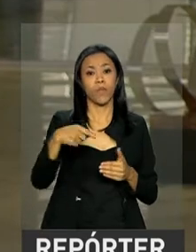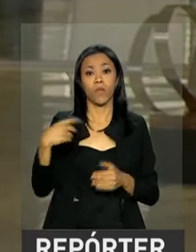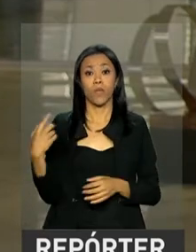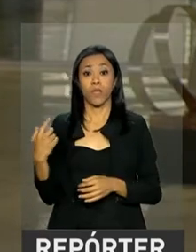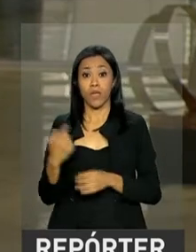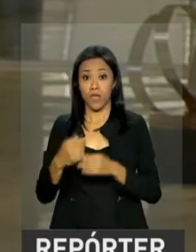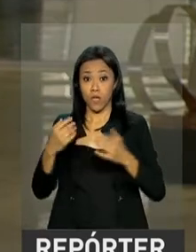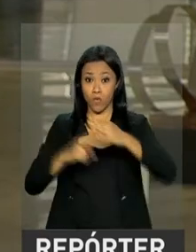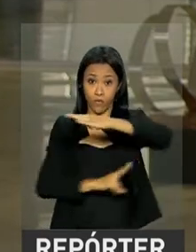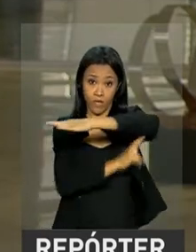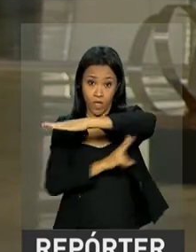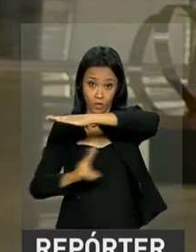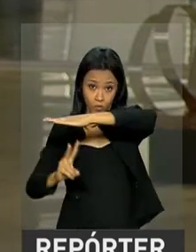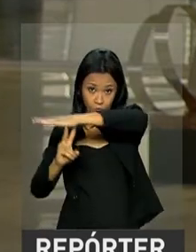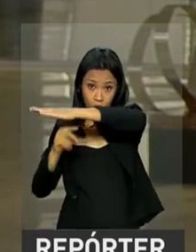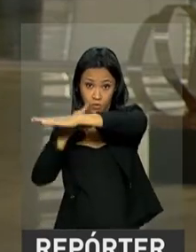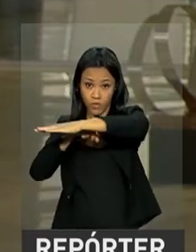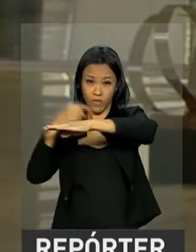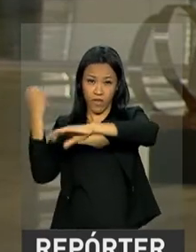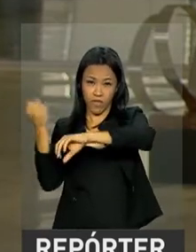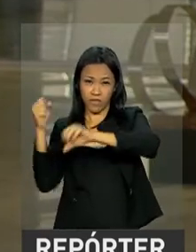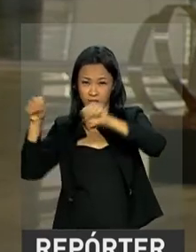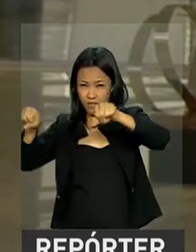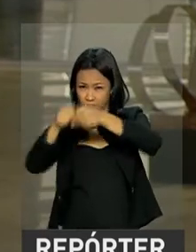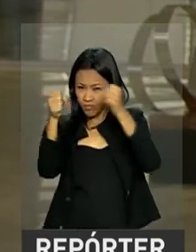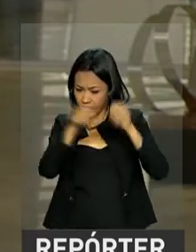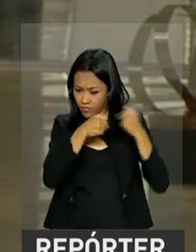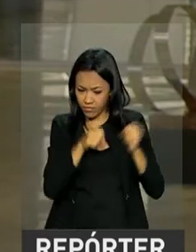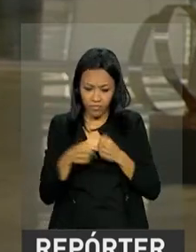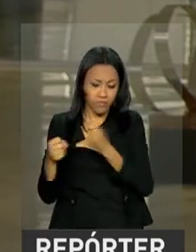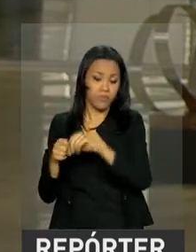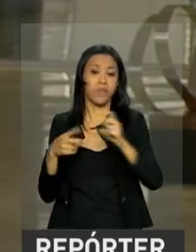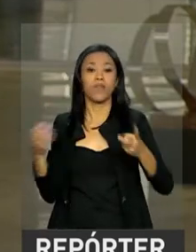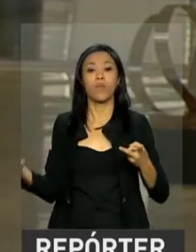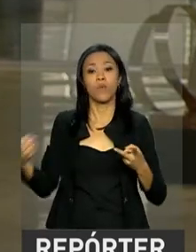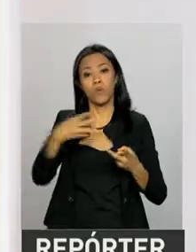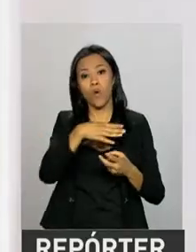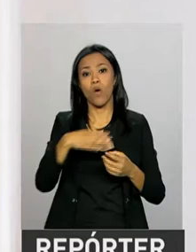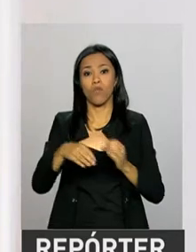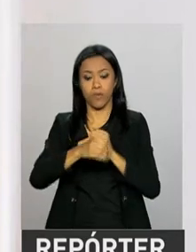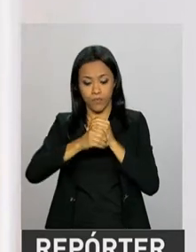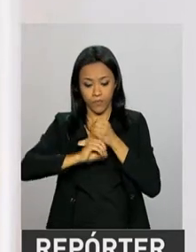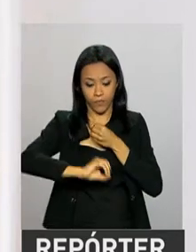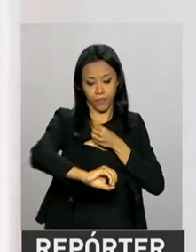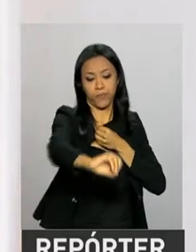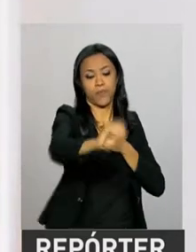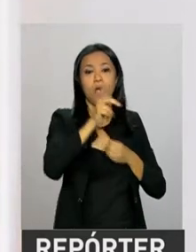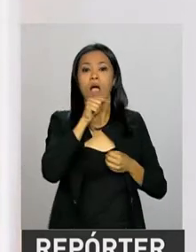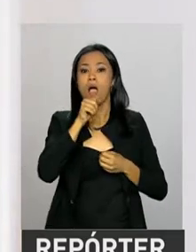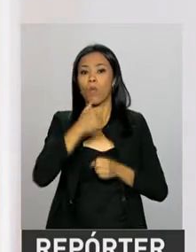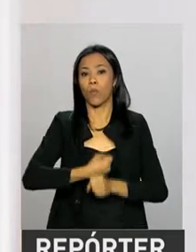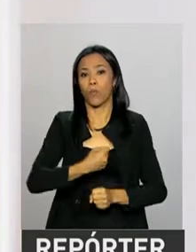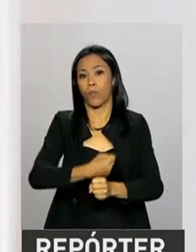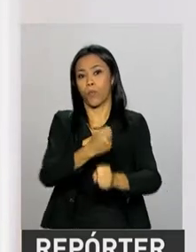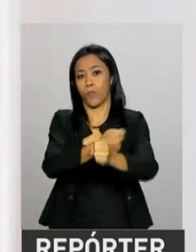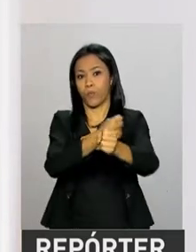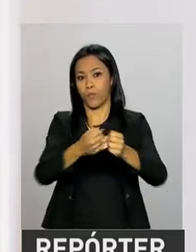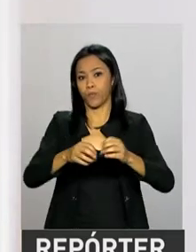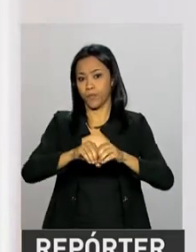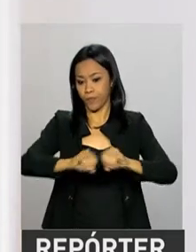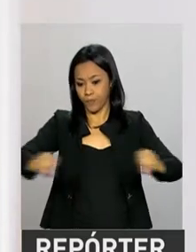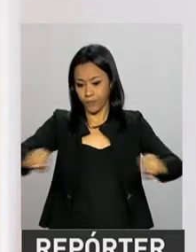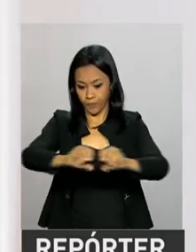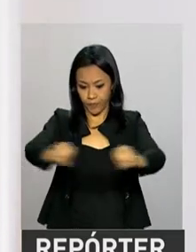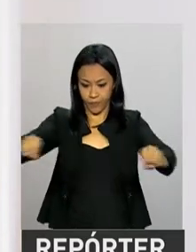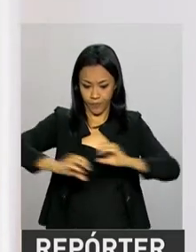do viaduto da Perimetral e a construção de novas redes de água e esgoto. Em pronunciamento, o dificuldade de presidente verbas Michel para o Rio de Temer